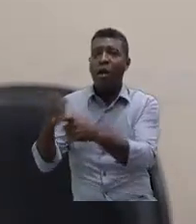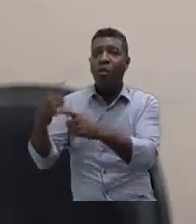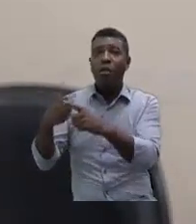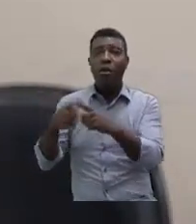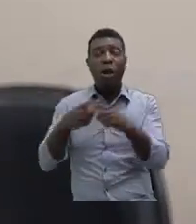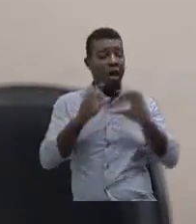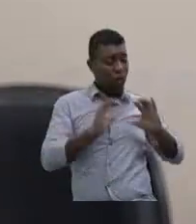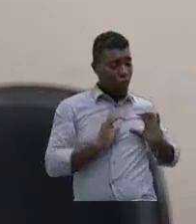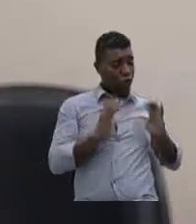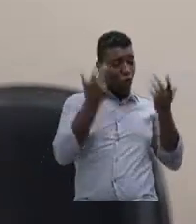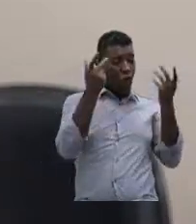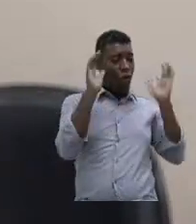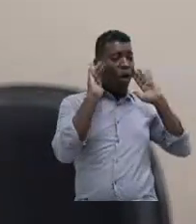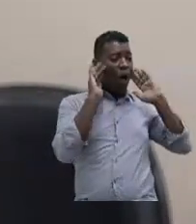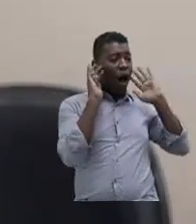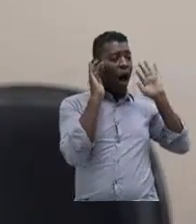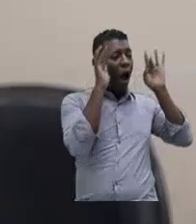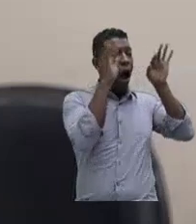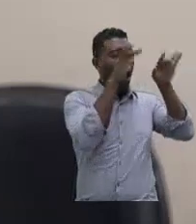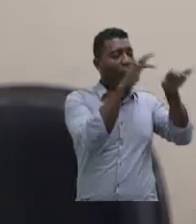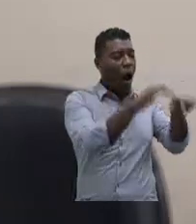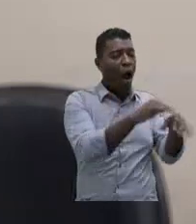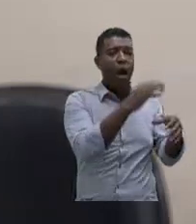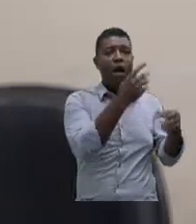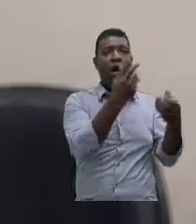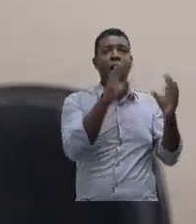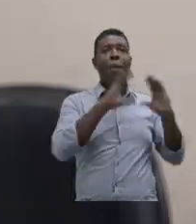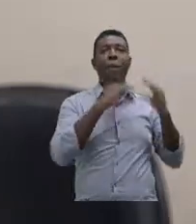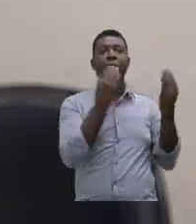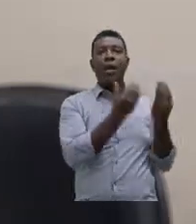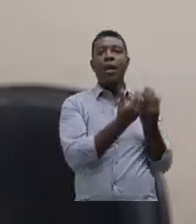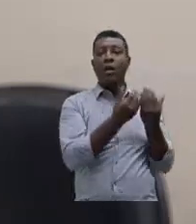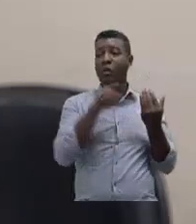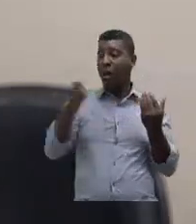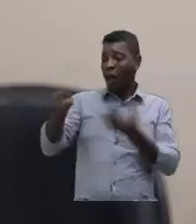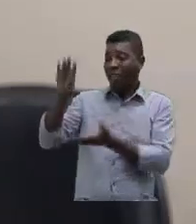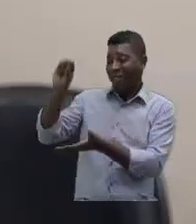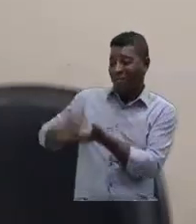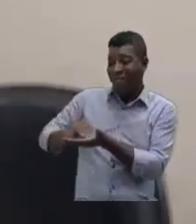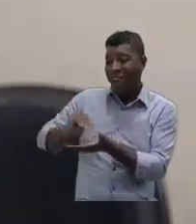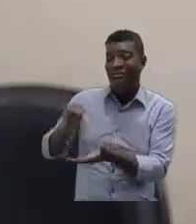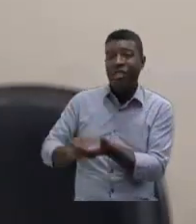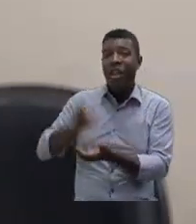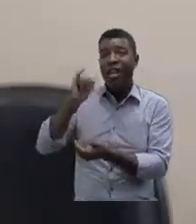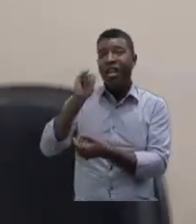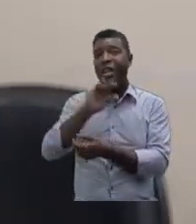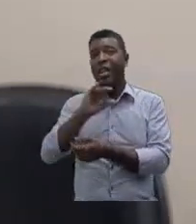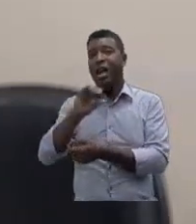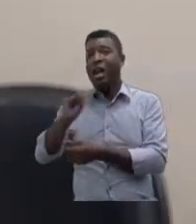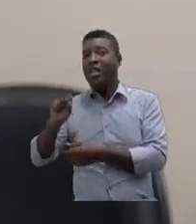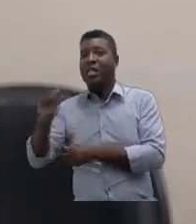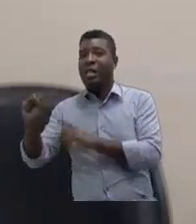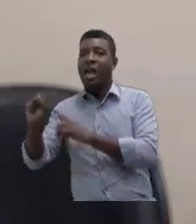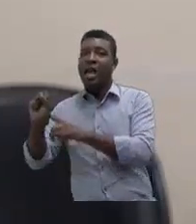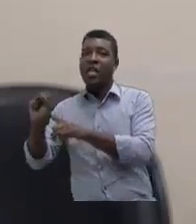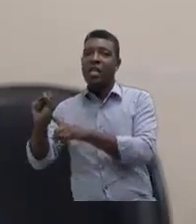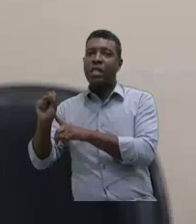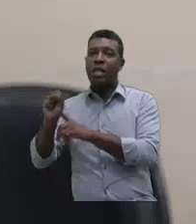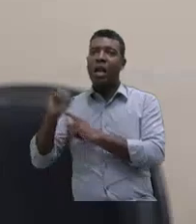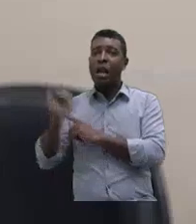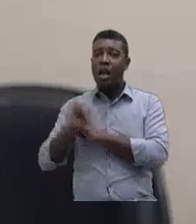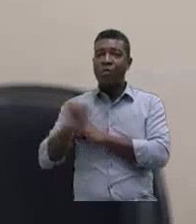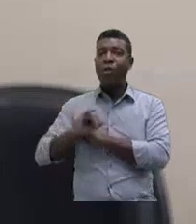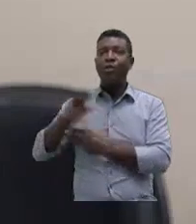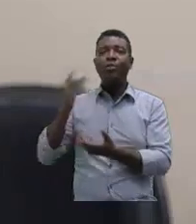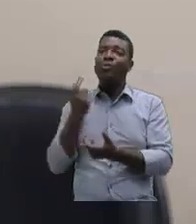grandes shows para o Mineirão. Deixamos de arrecadar ISS de forma bastante volumosa, as questões dos empregos diretos